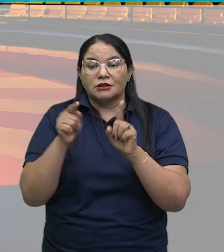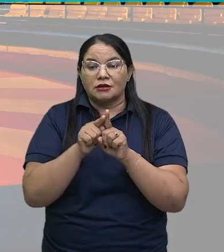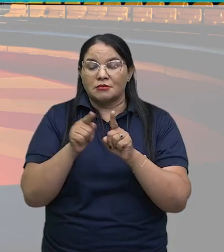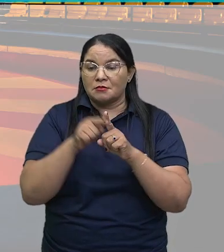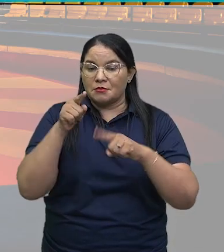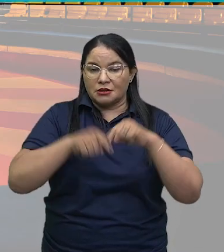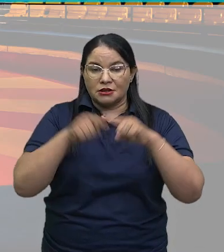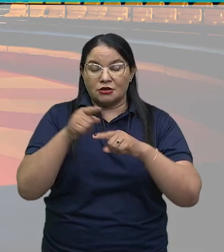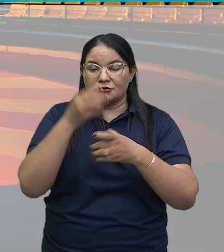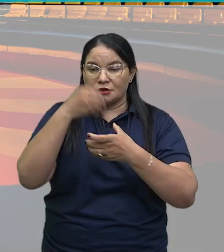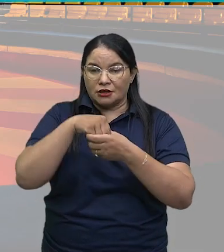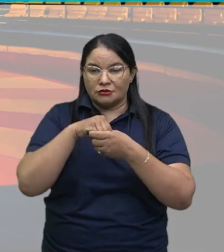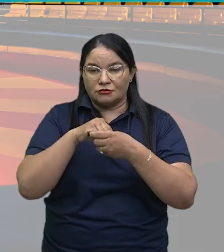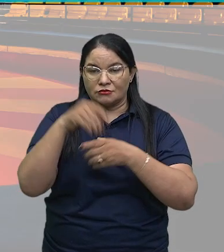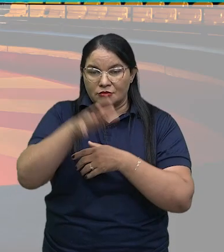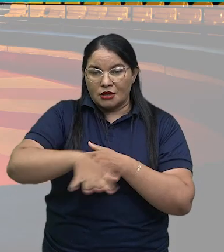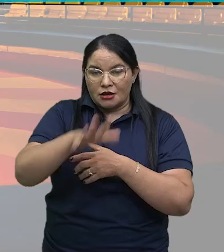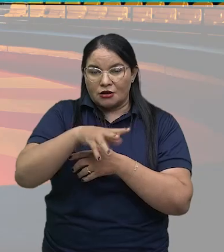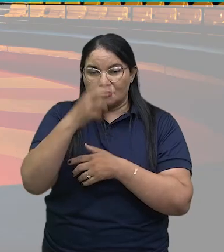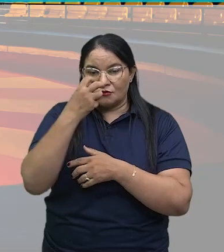dentro do campo cultural.